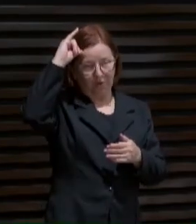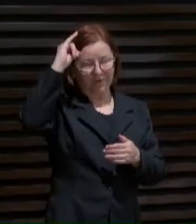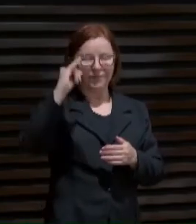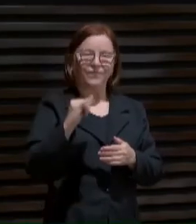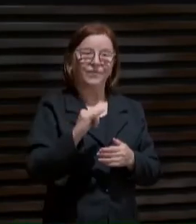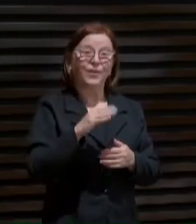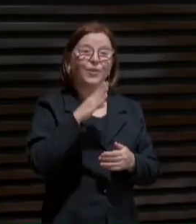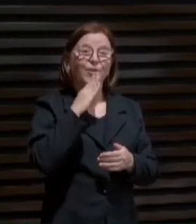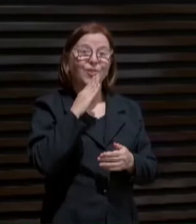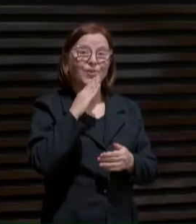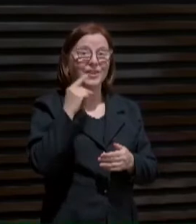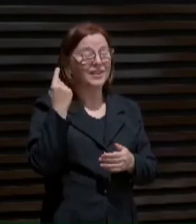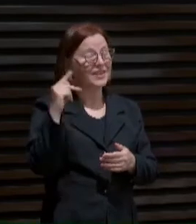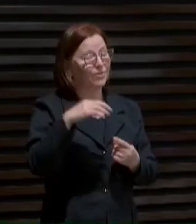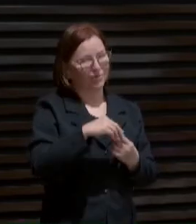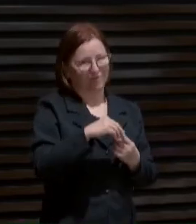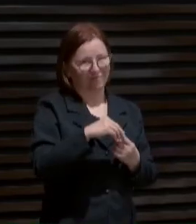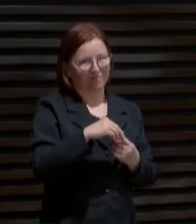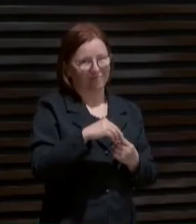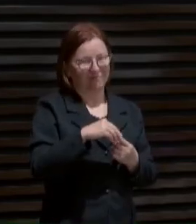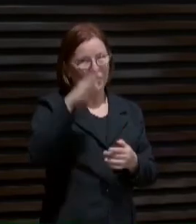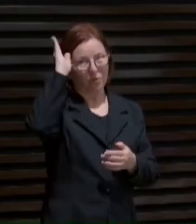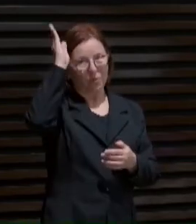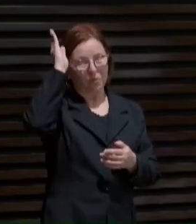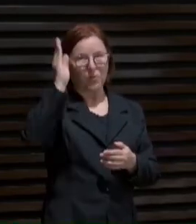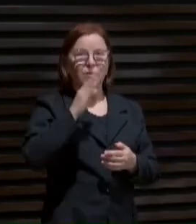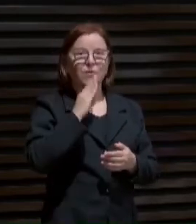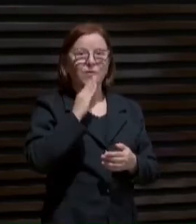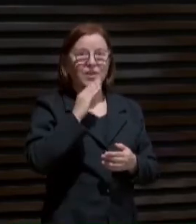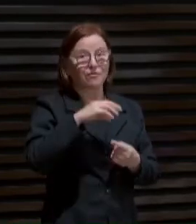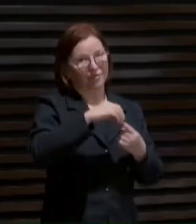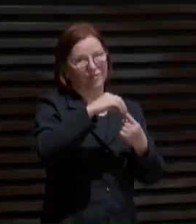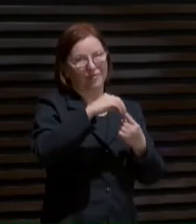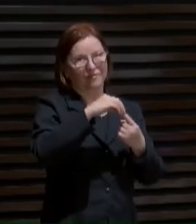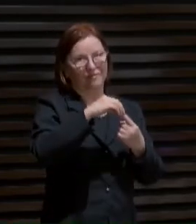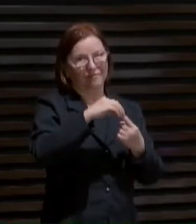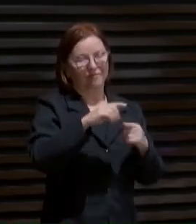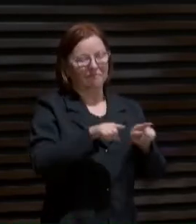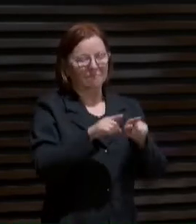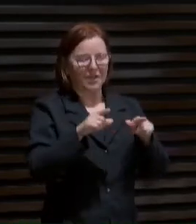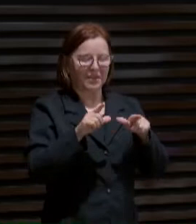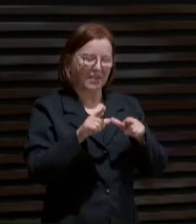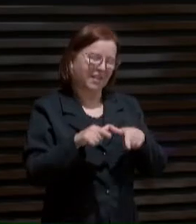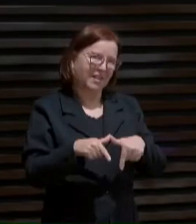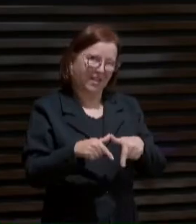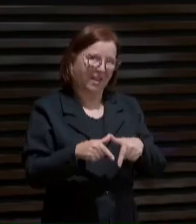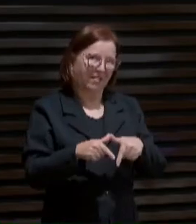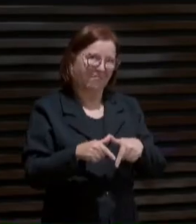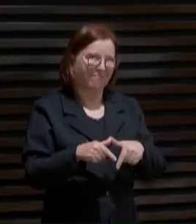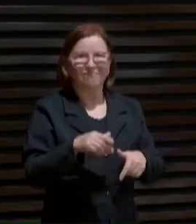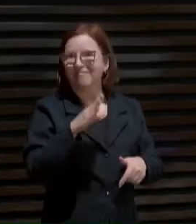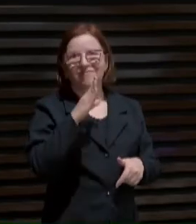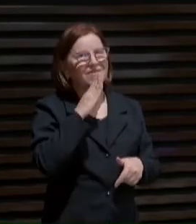jumento ele conhece o dono da sua mãe adora mas Israel não tem conhecimento o meu povo